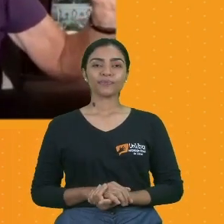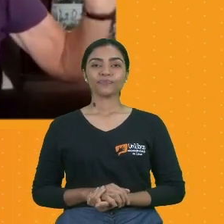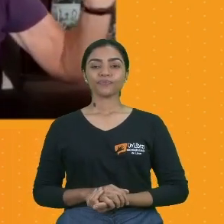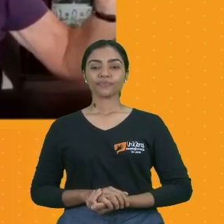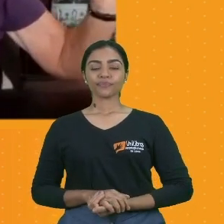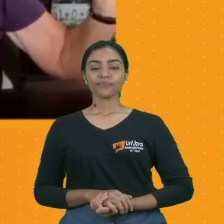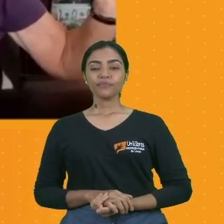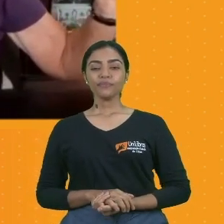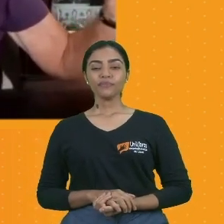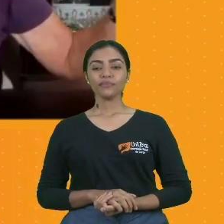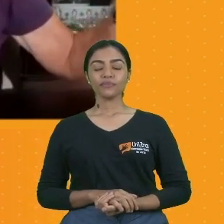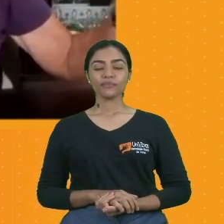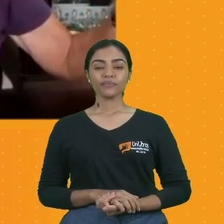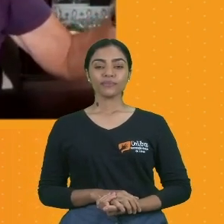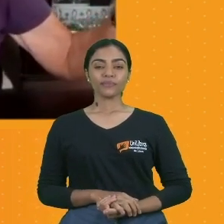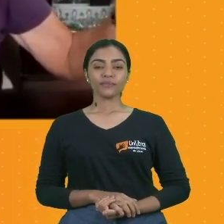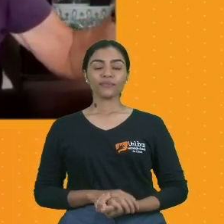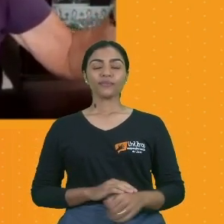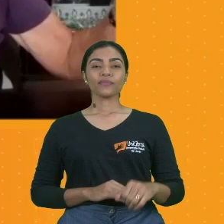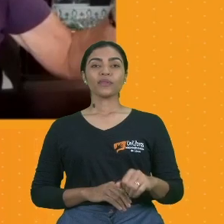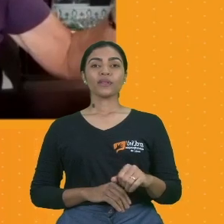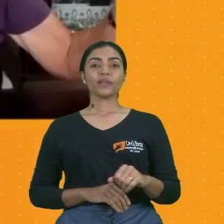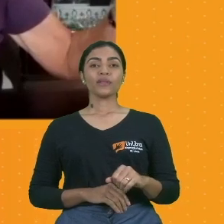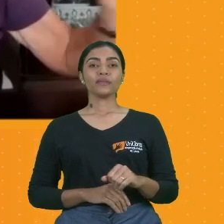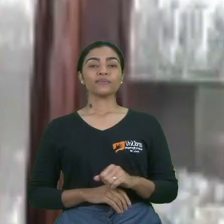fotografia e esse